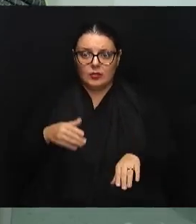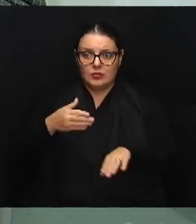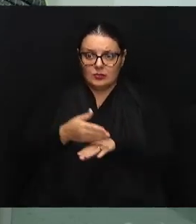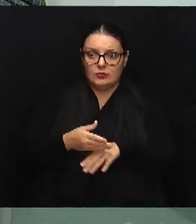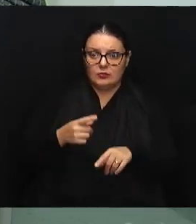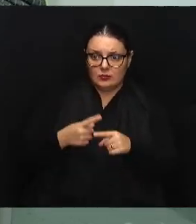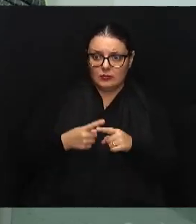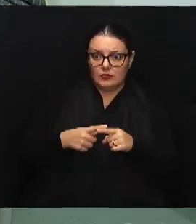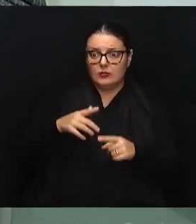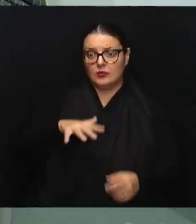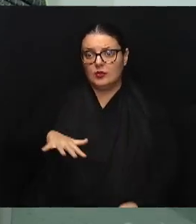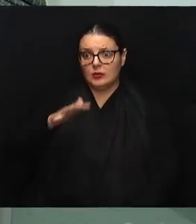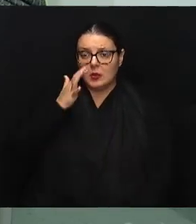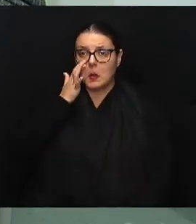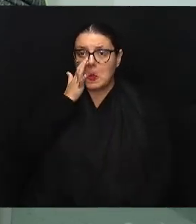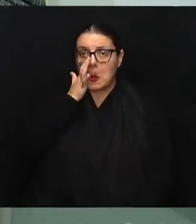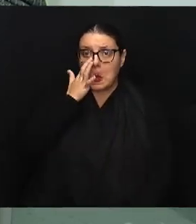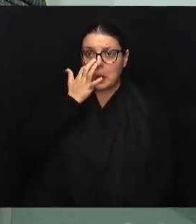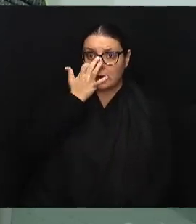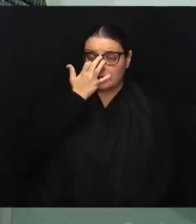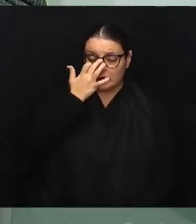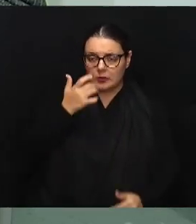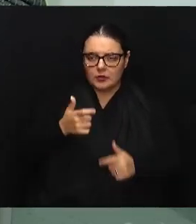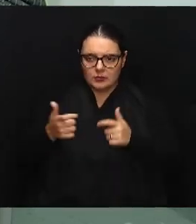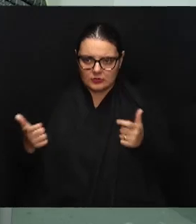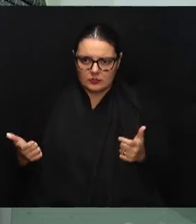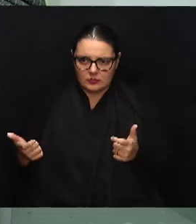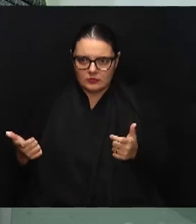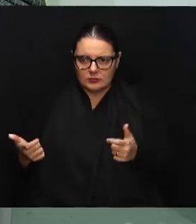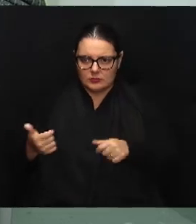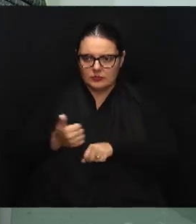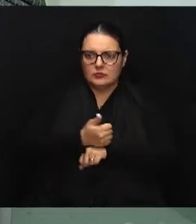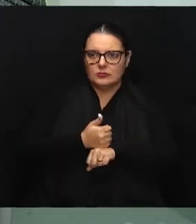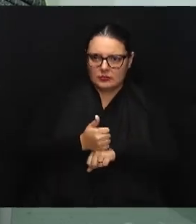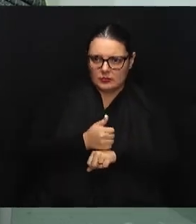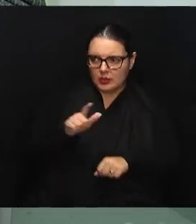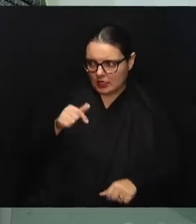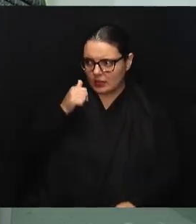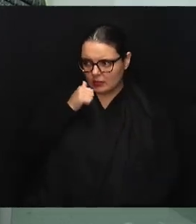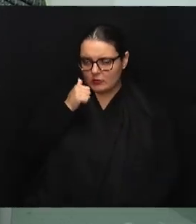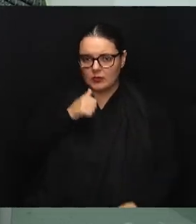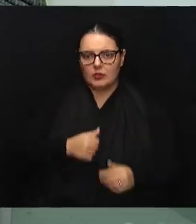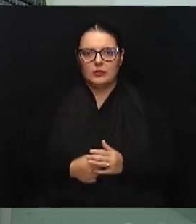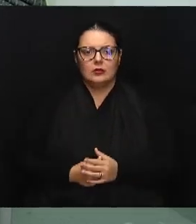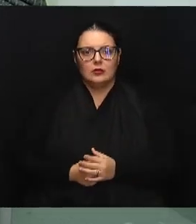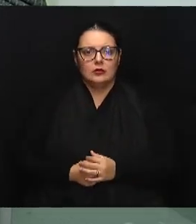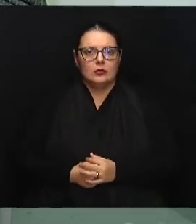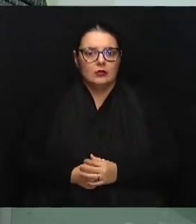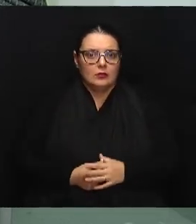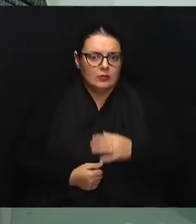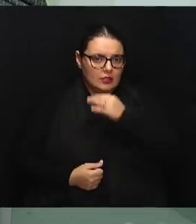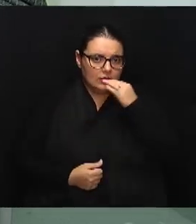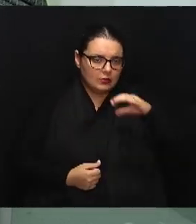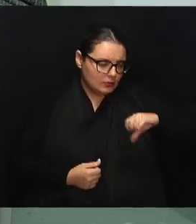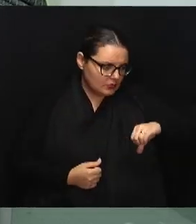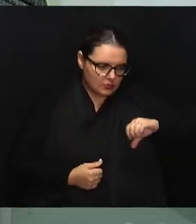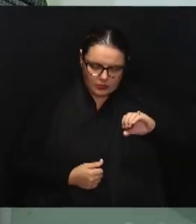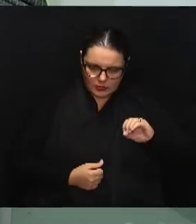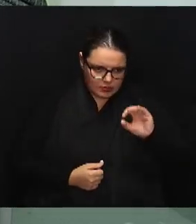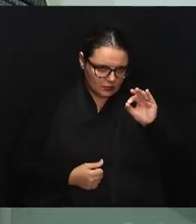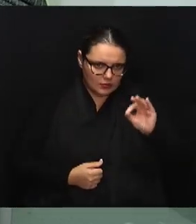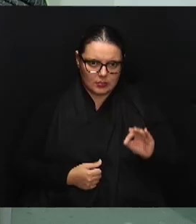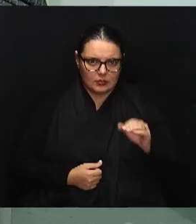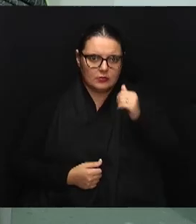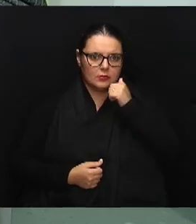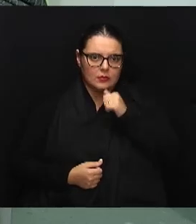é uma área que a maioria dos profissionais são mulheres, né? Perfeito. 90% mulheres,